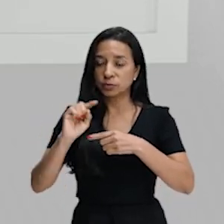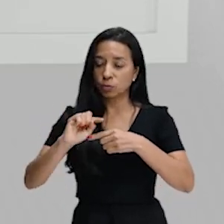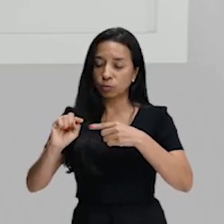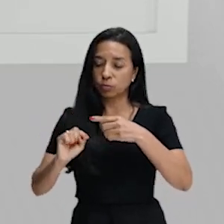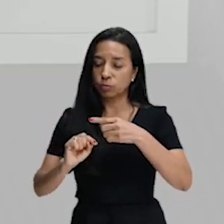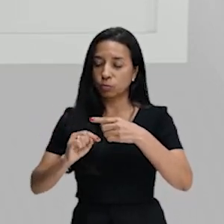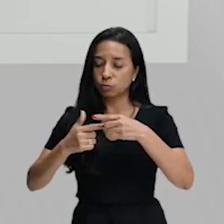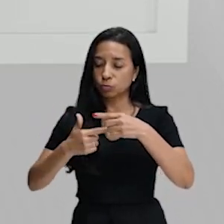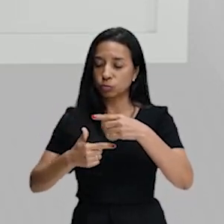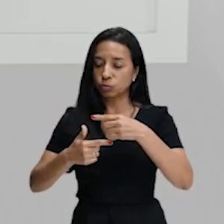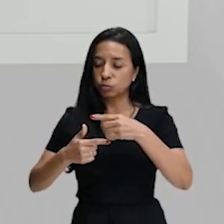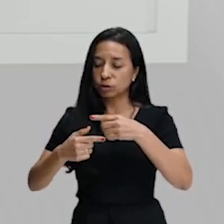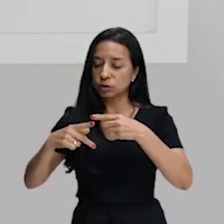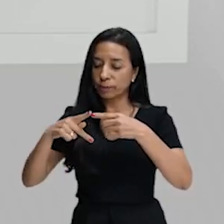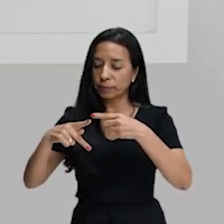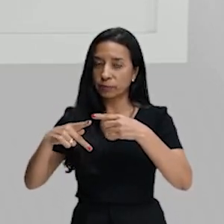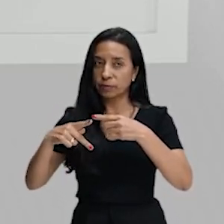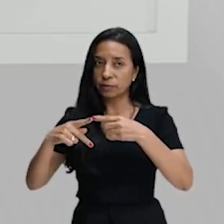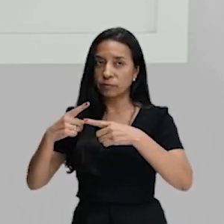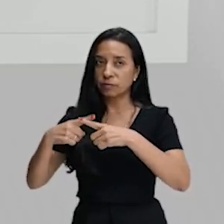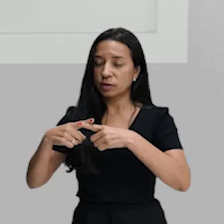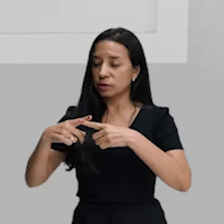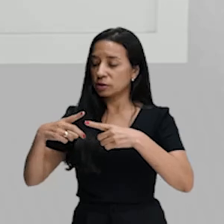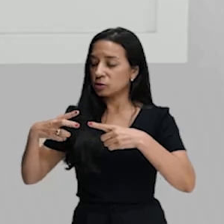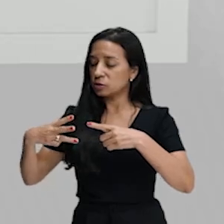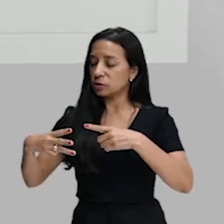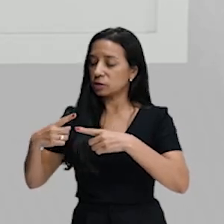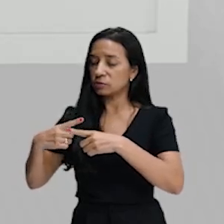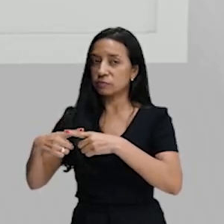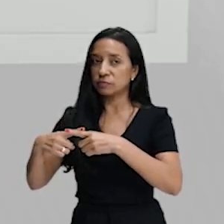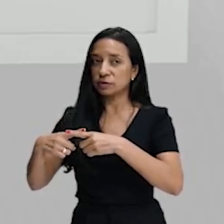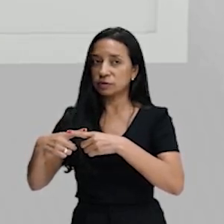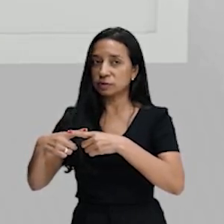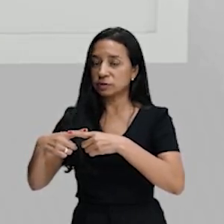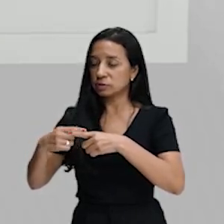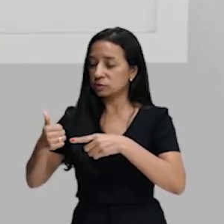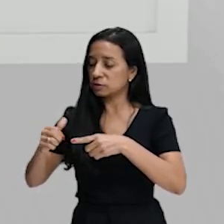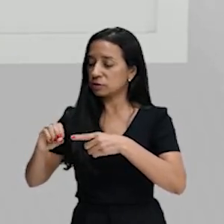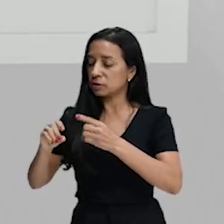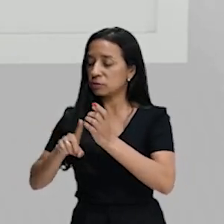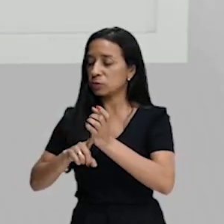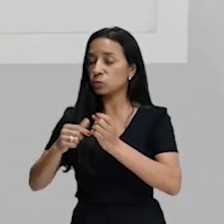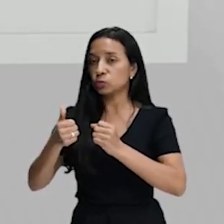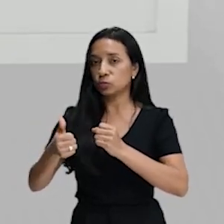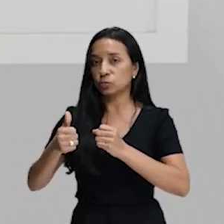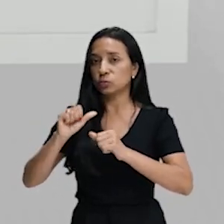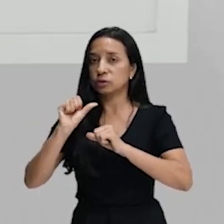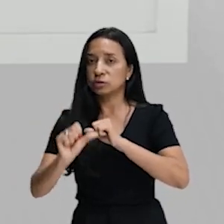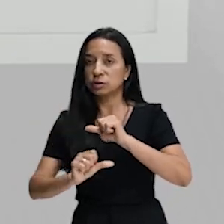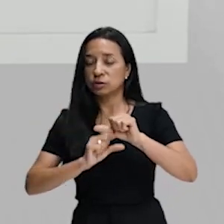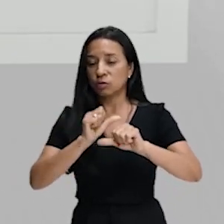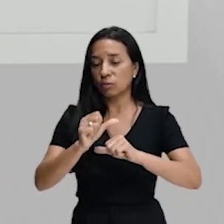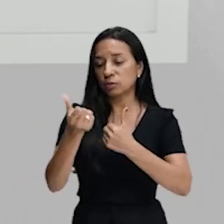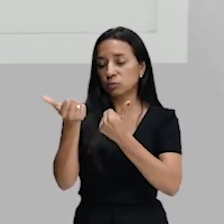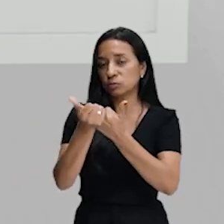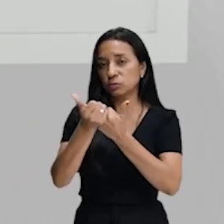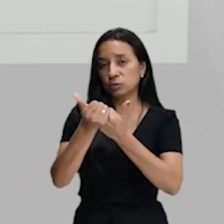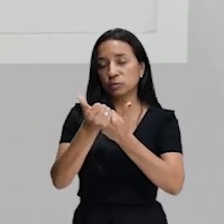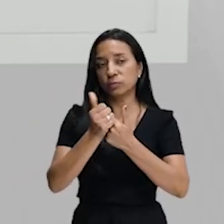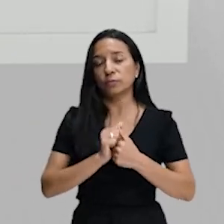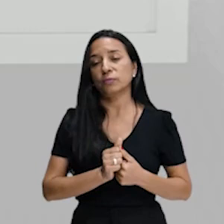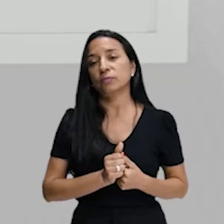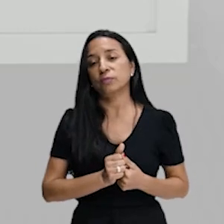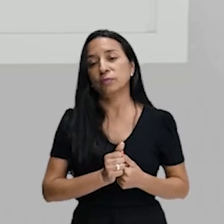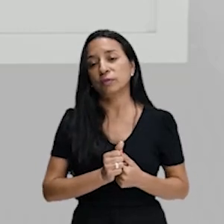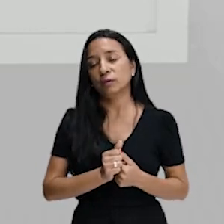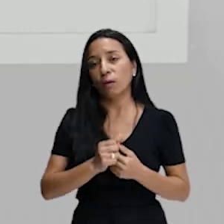2π vezes 3 vezes 10 a menos 1. Já fazendo a transformação para metros. Né? 30 centímetros